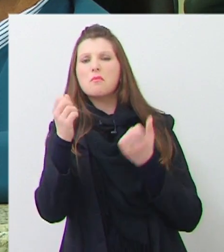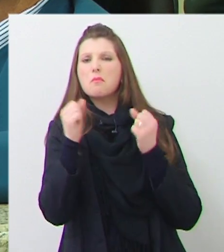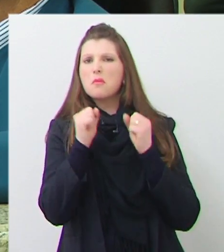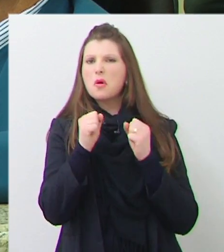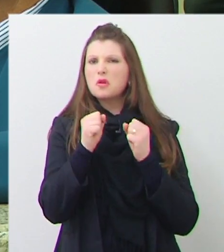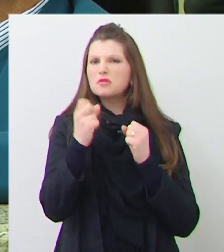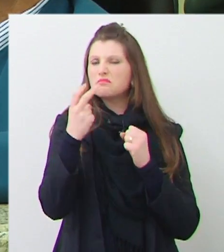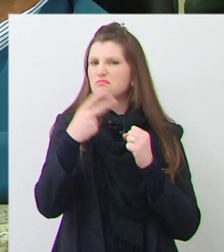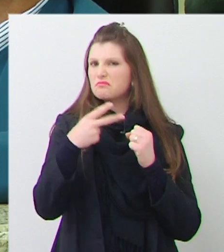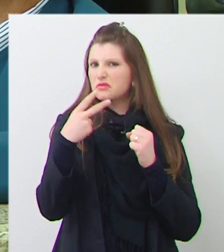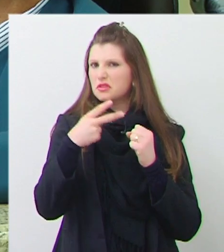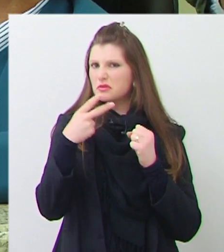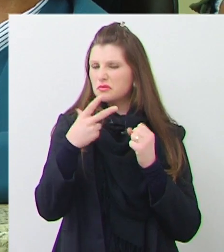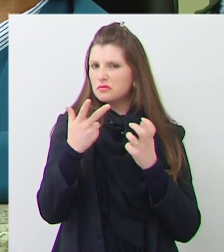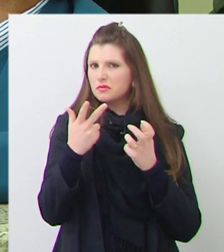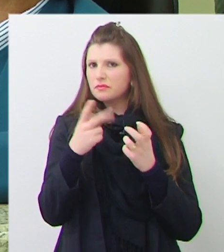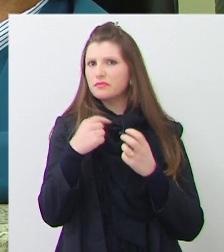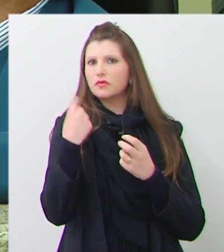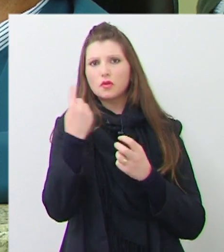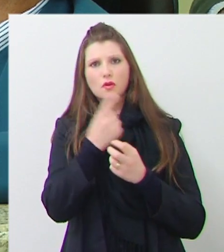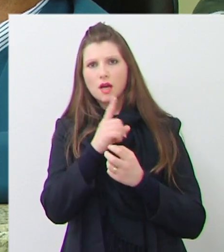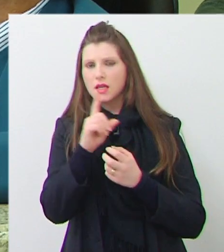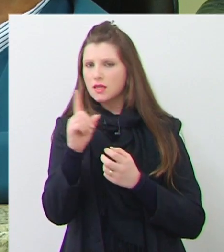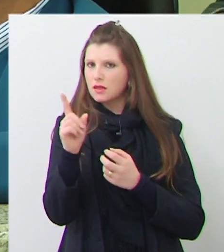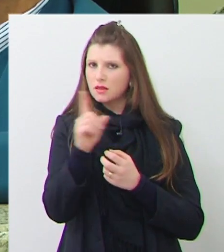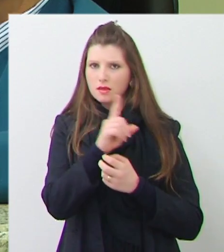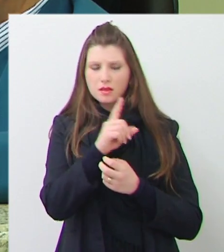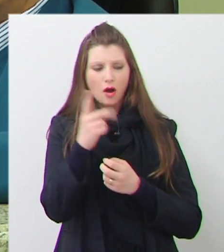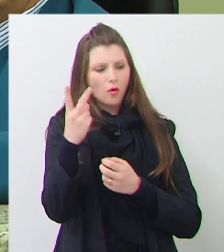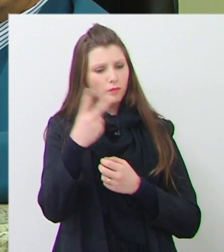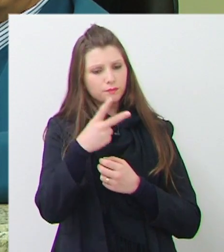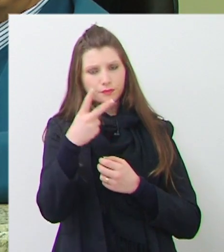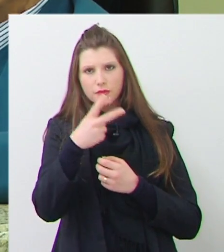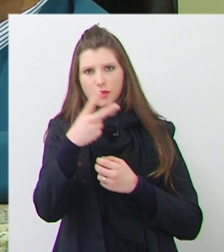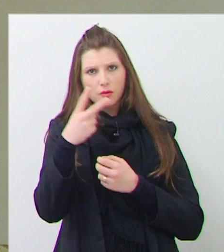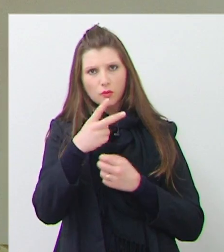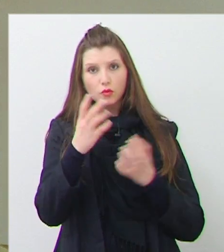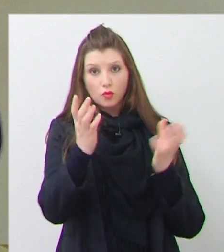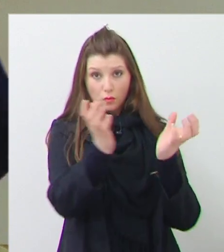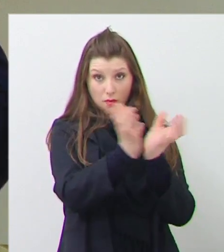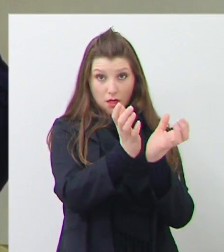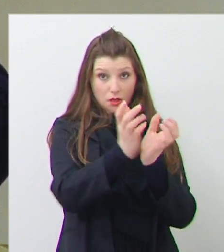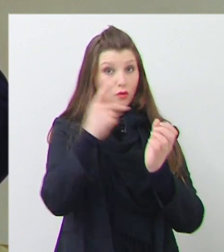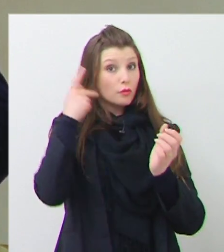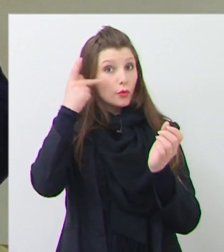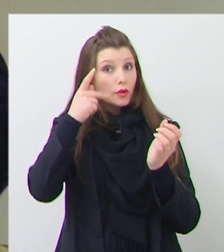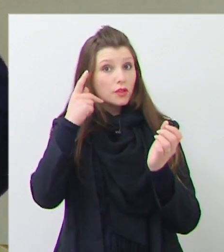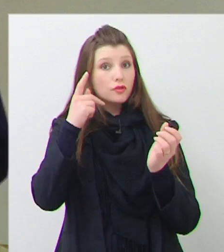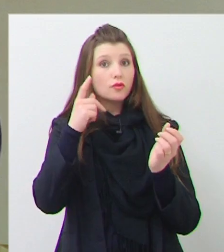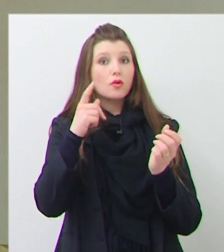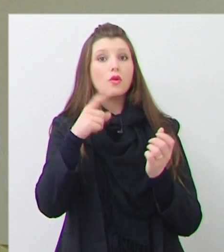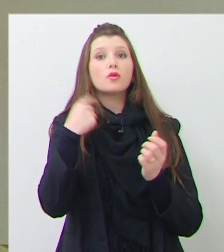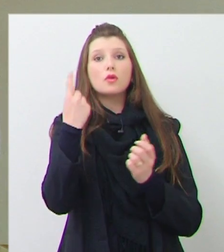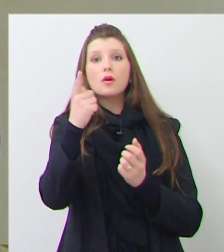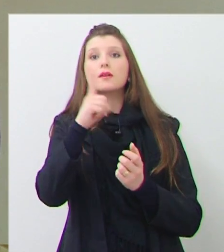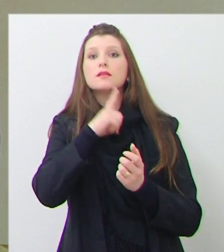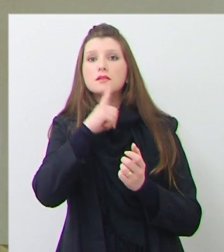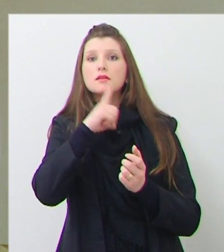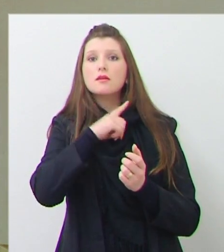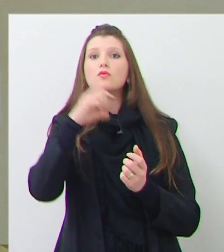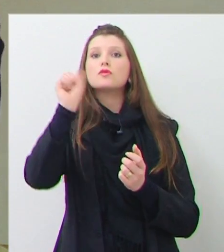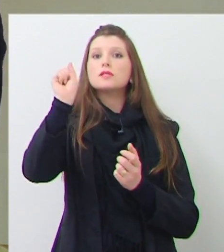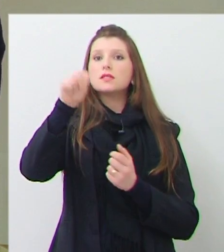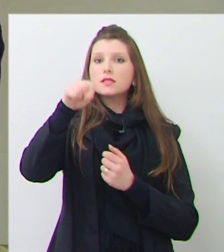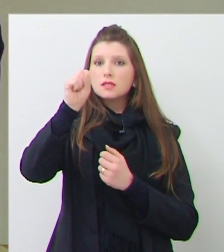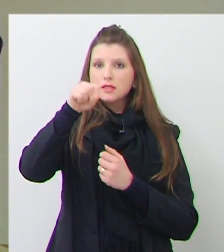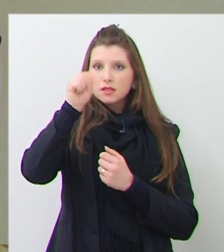tribuna claramente dizendo que nós não vamos ser vice de composição alguma e nós vamos ter candidato a prefeito de Criciúma. Nós temos